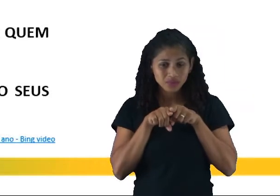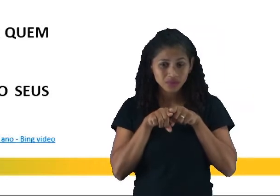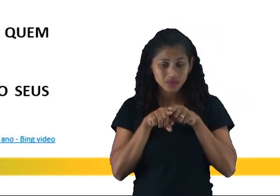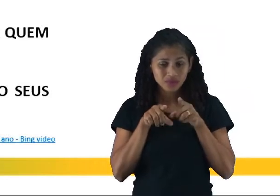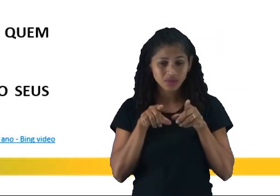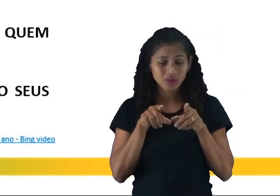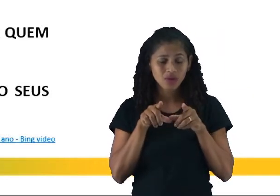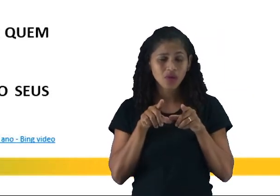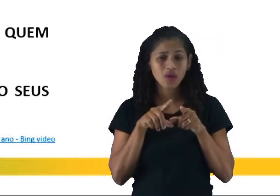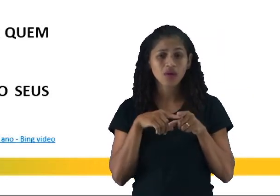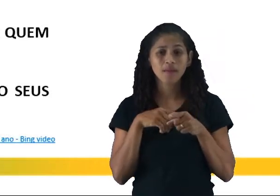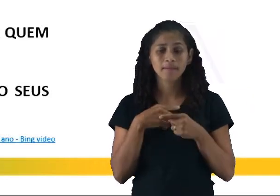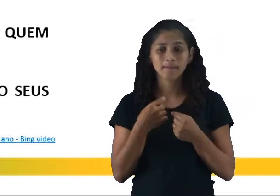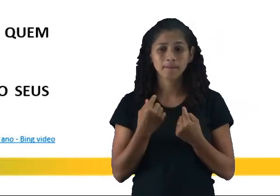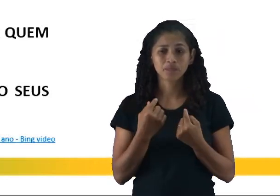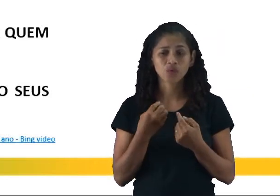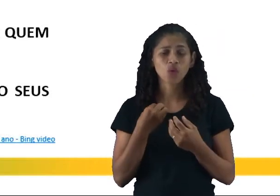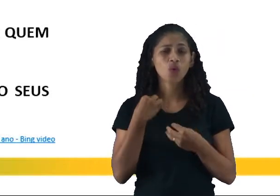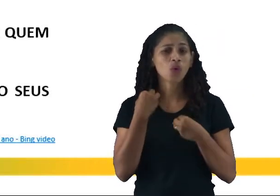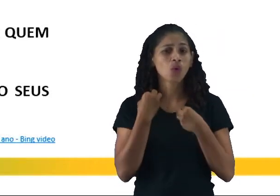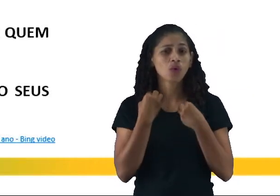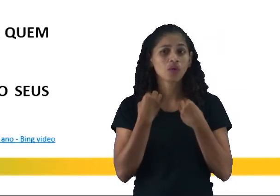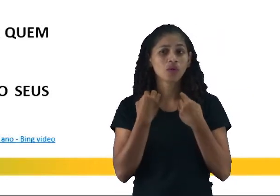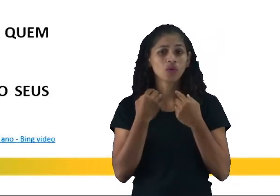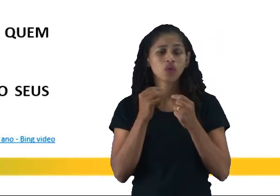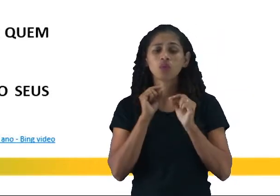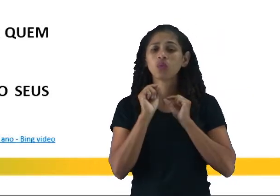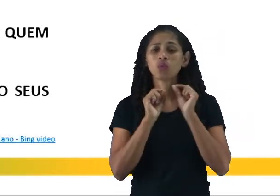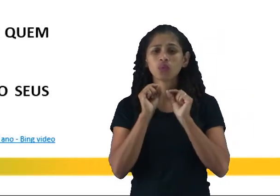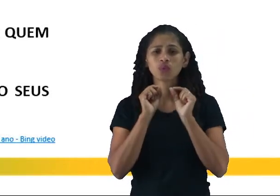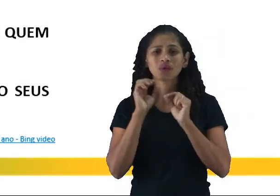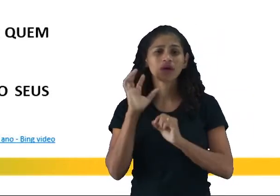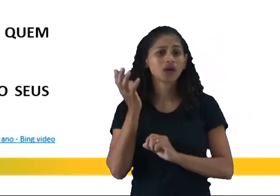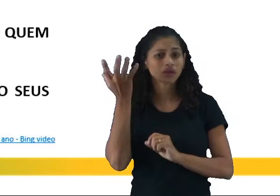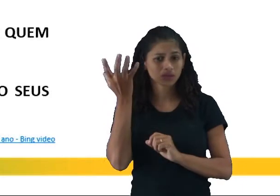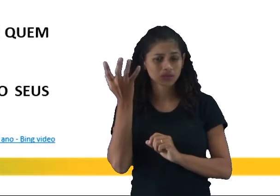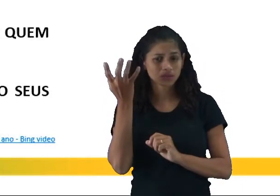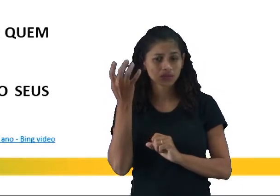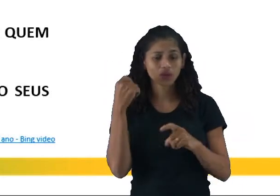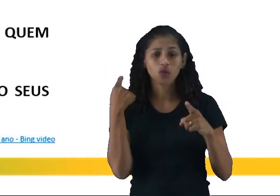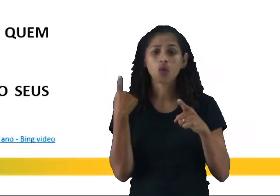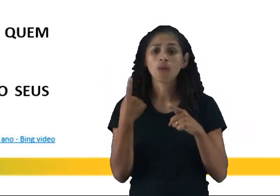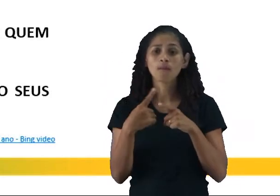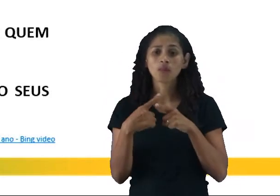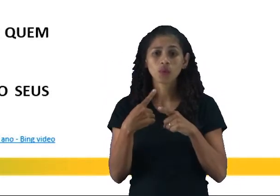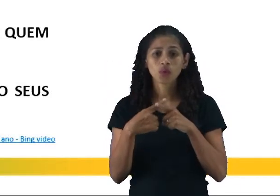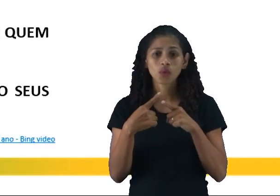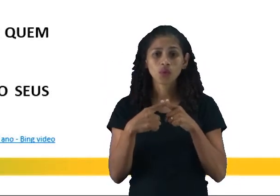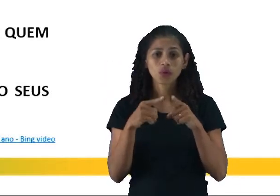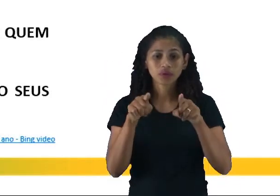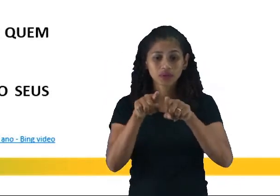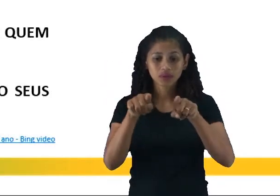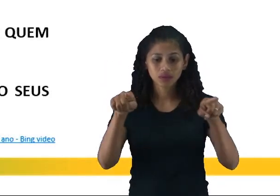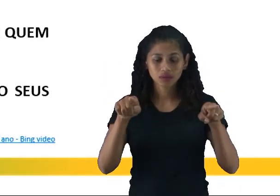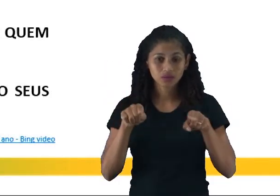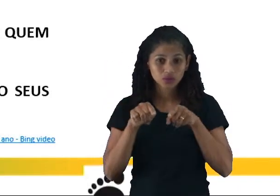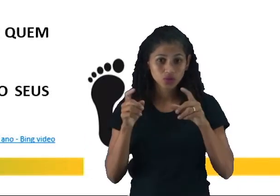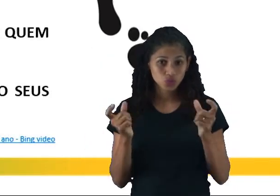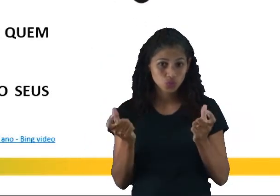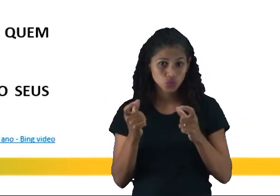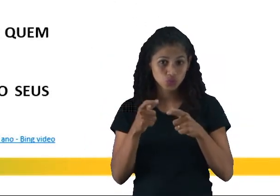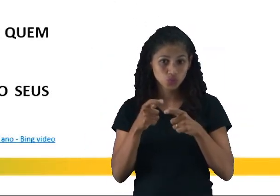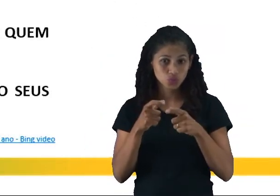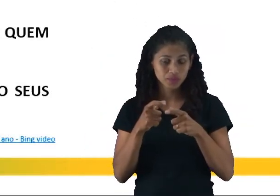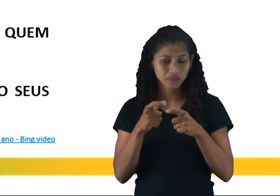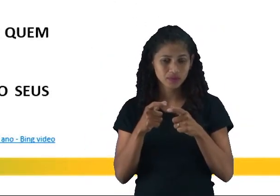havia demarcado. E o que vocês acham que aconteceu? Por que isso aconteceu? Por que o tamanho desse terreno diminuiu? A